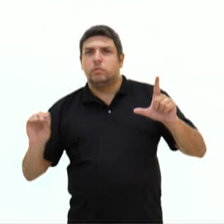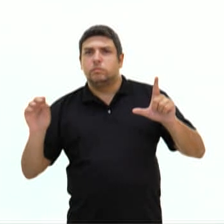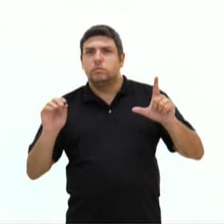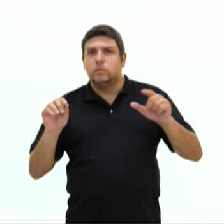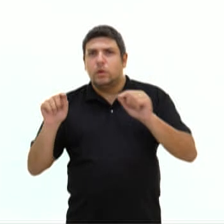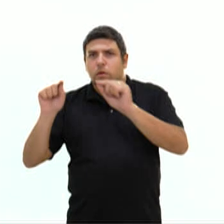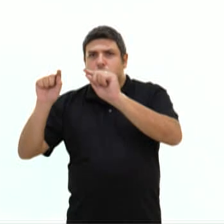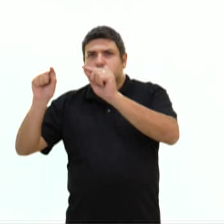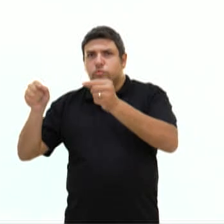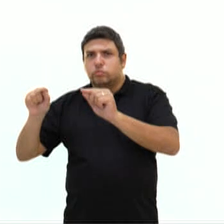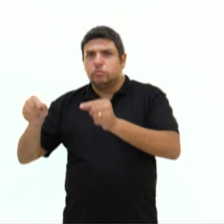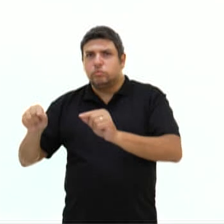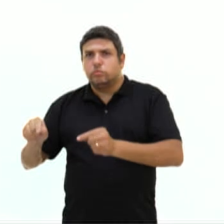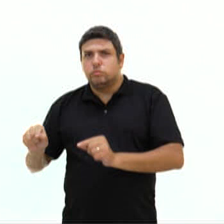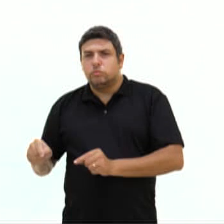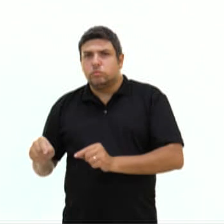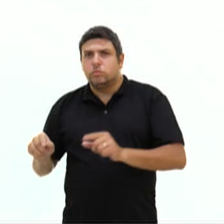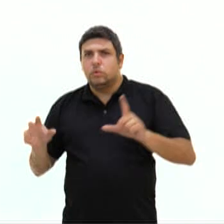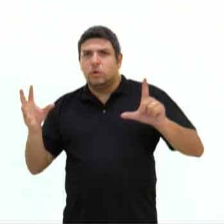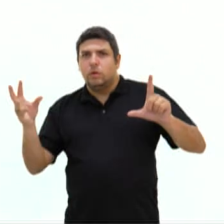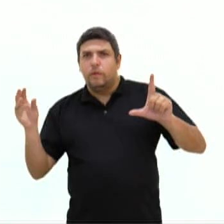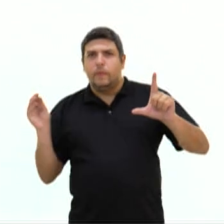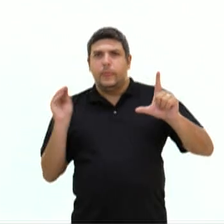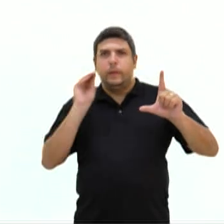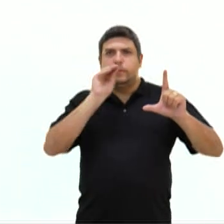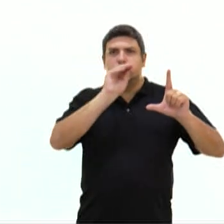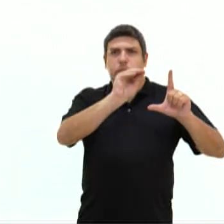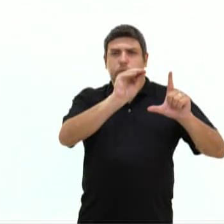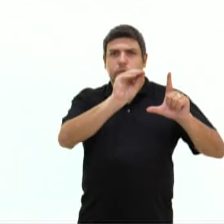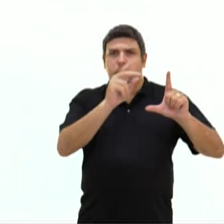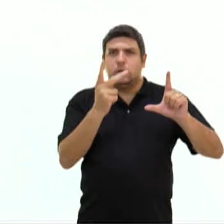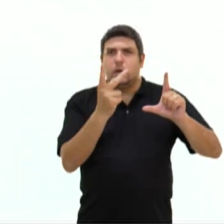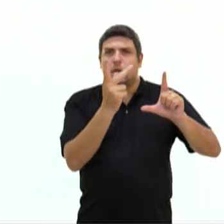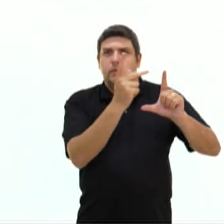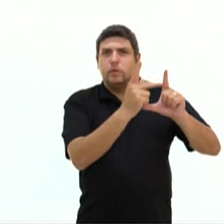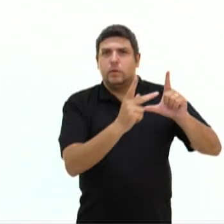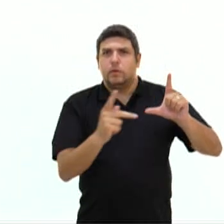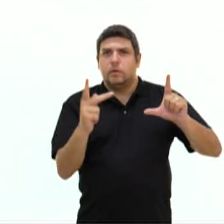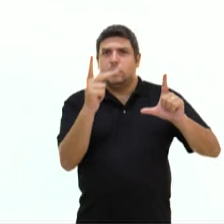das coordenadas. Lembrando, ó, coordenadas que ele vai lhe passar.